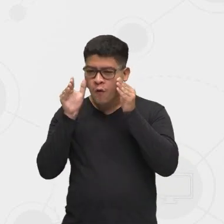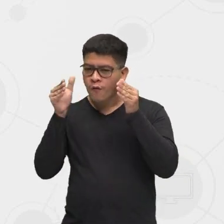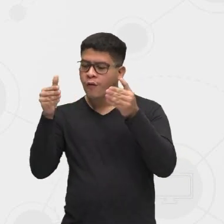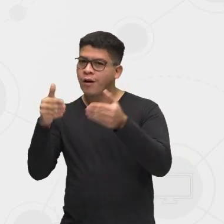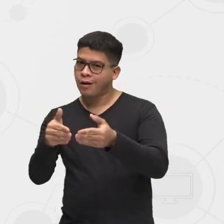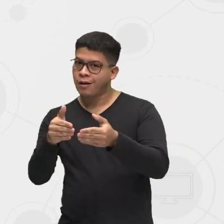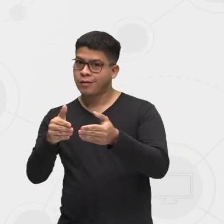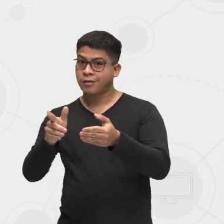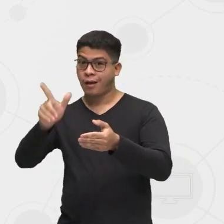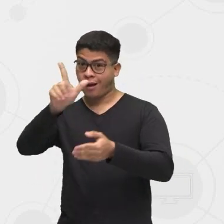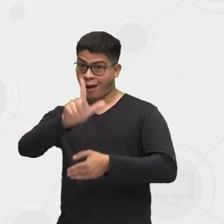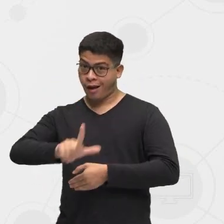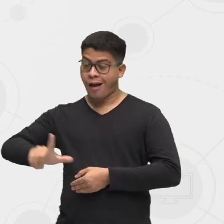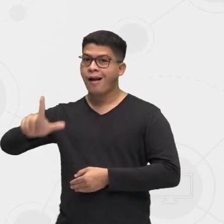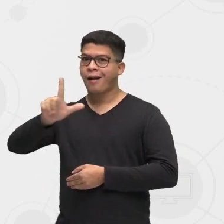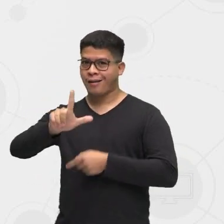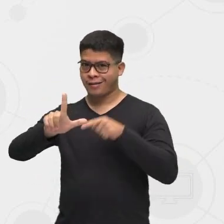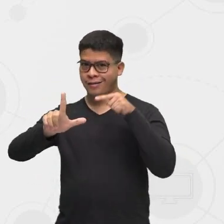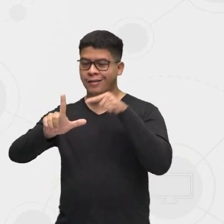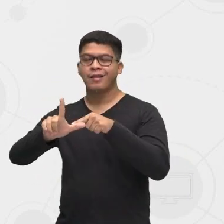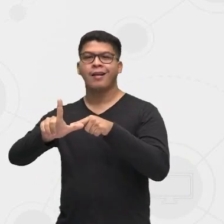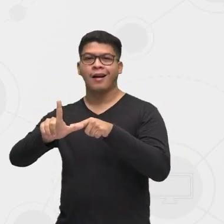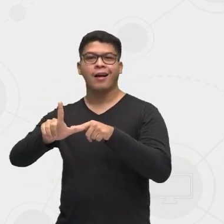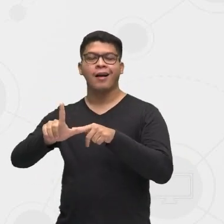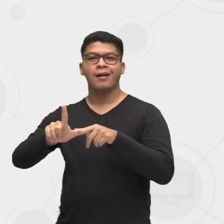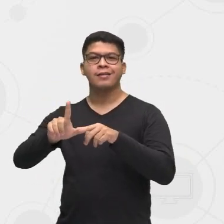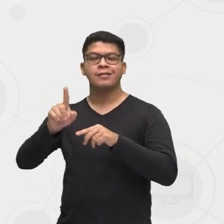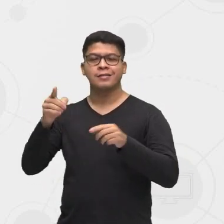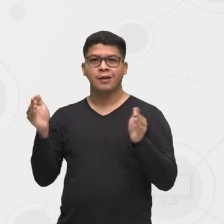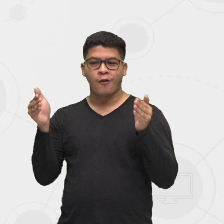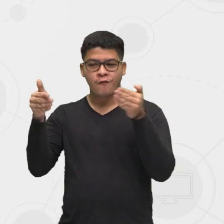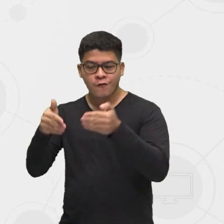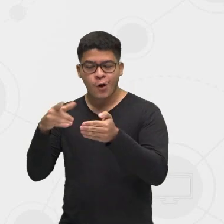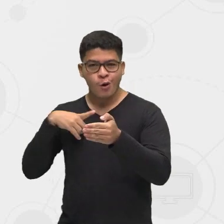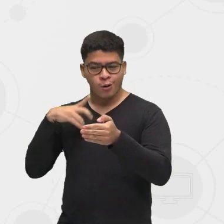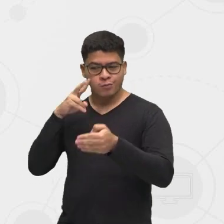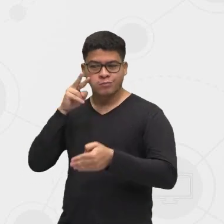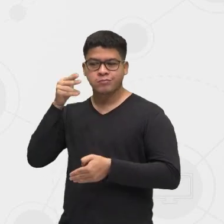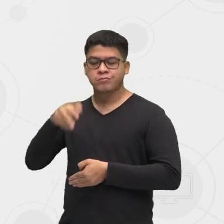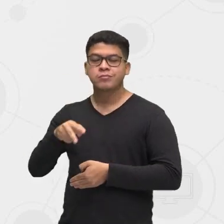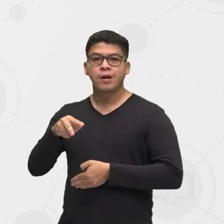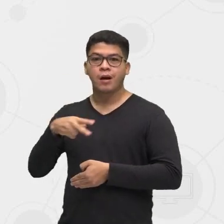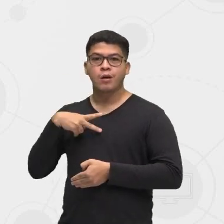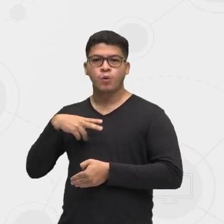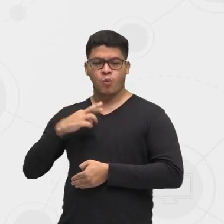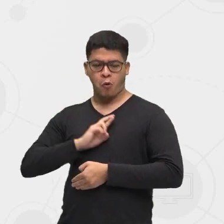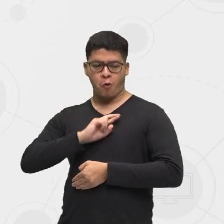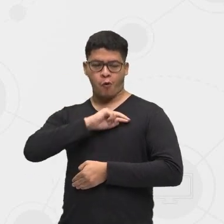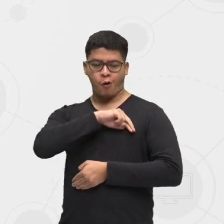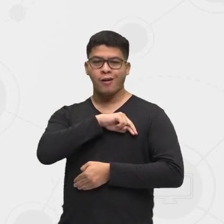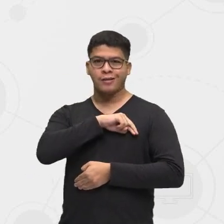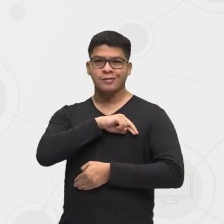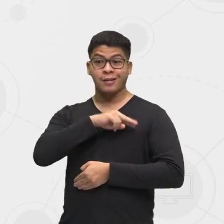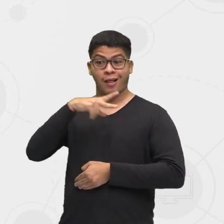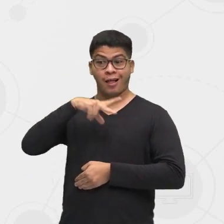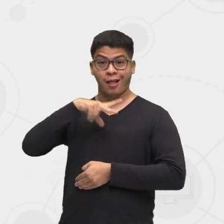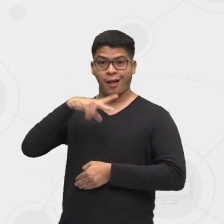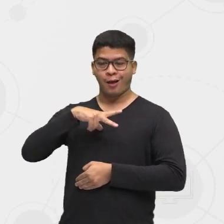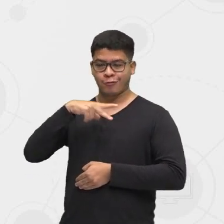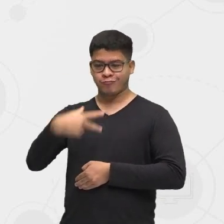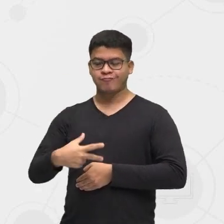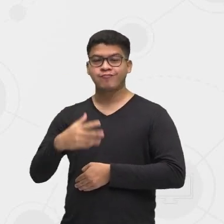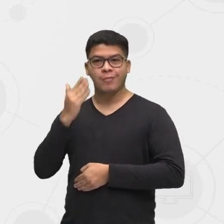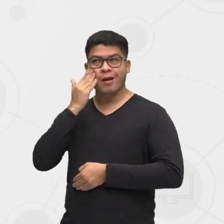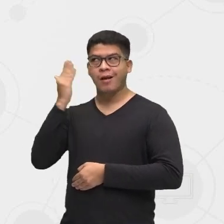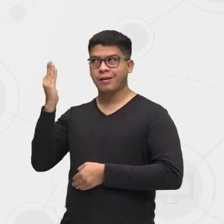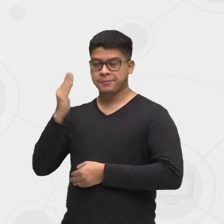para a literatura de língua portuguesa, especificamente romantismo em Portugal, ok? Então